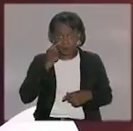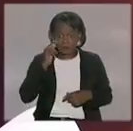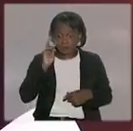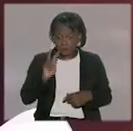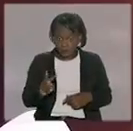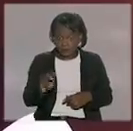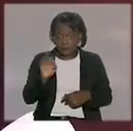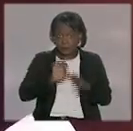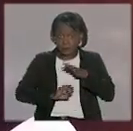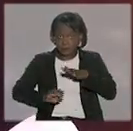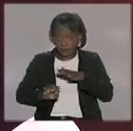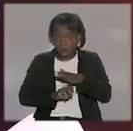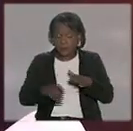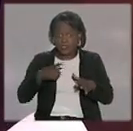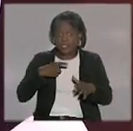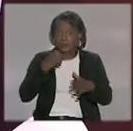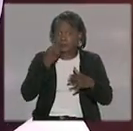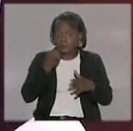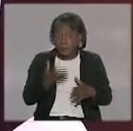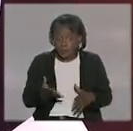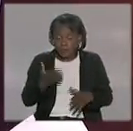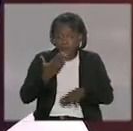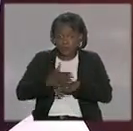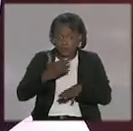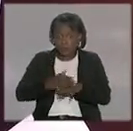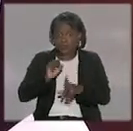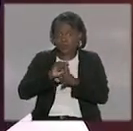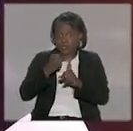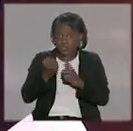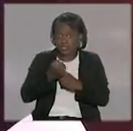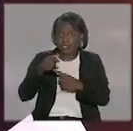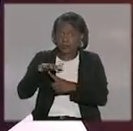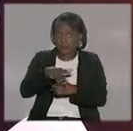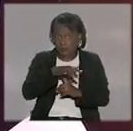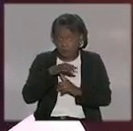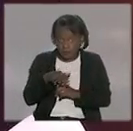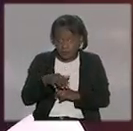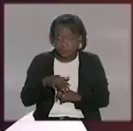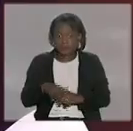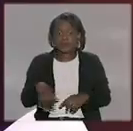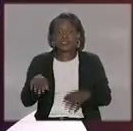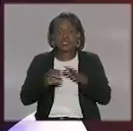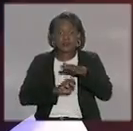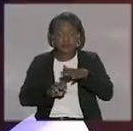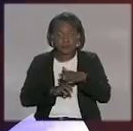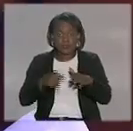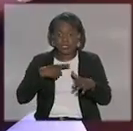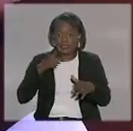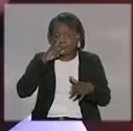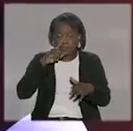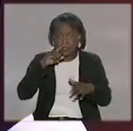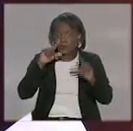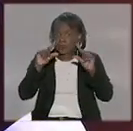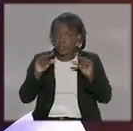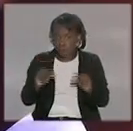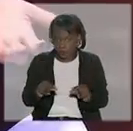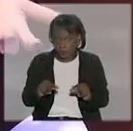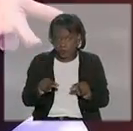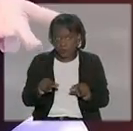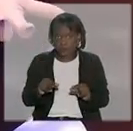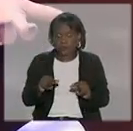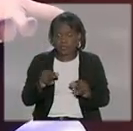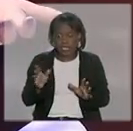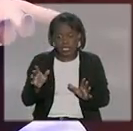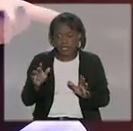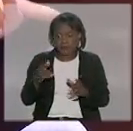uma empresa com boas práticas socioambientais, esta empresa tem um risco menor, ela mitigou